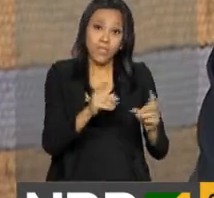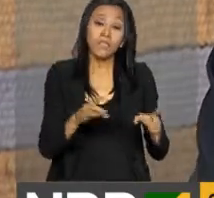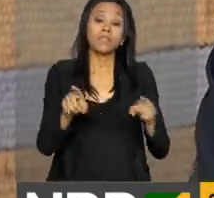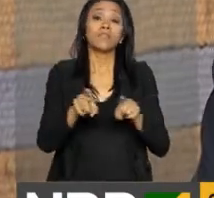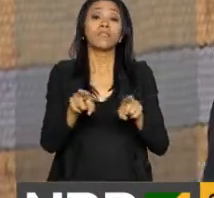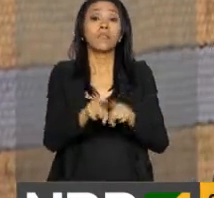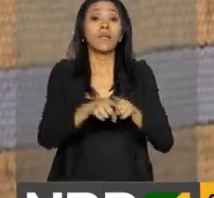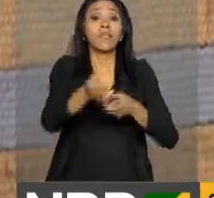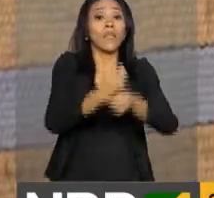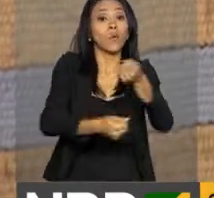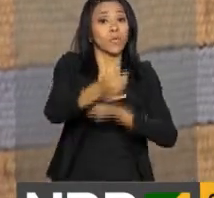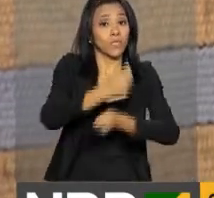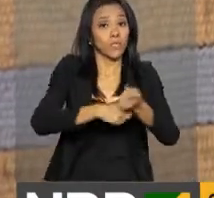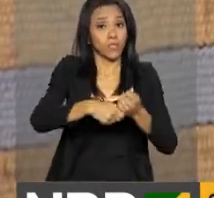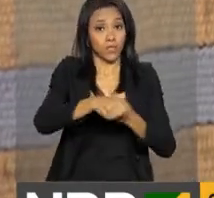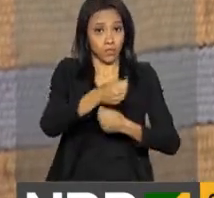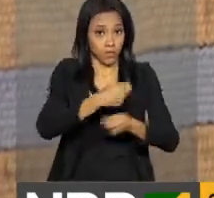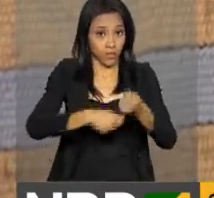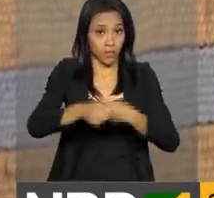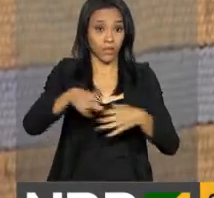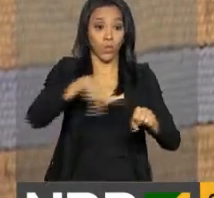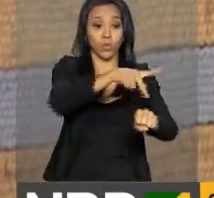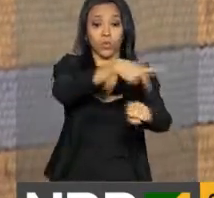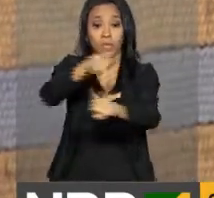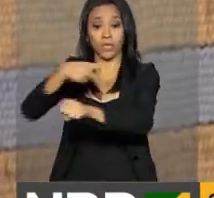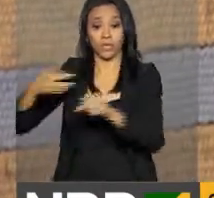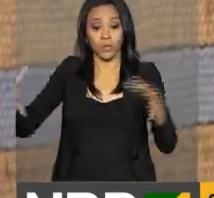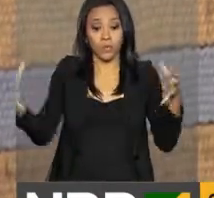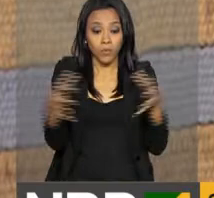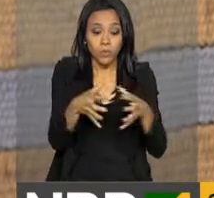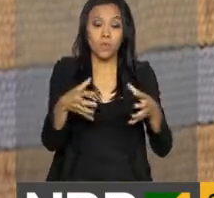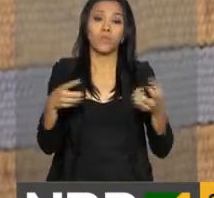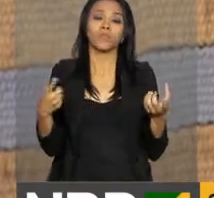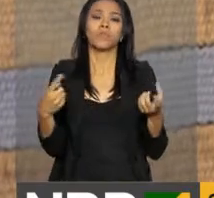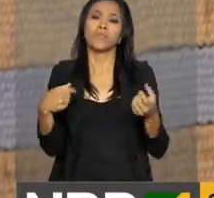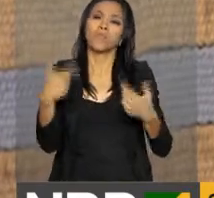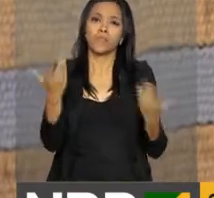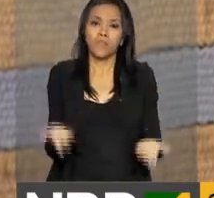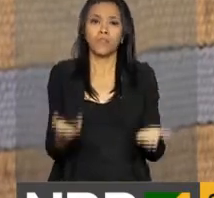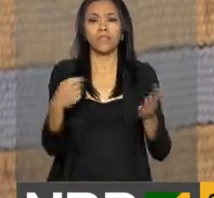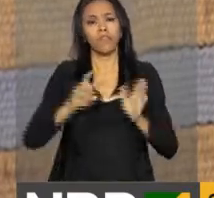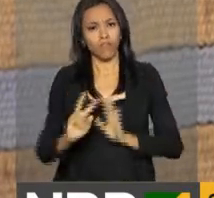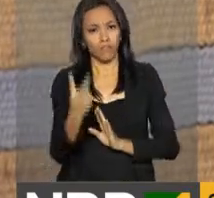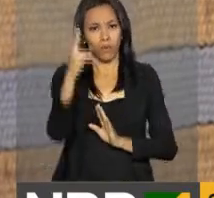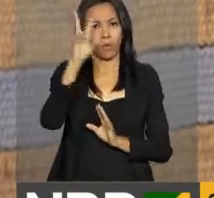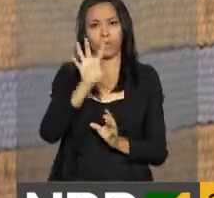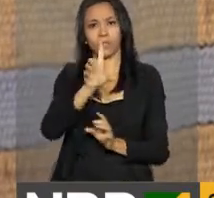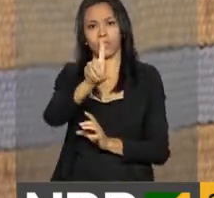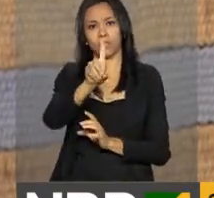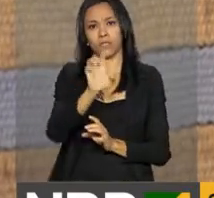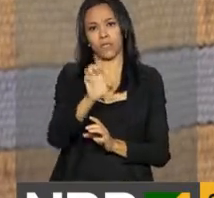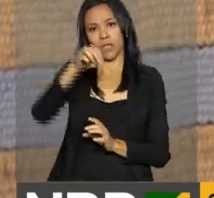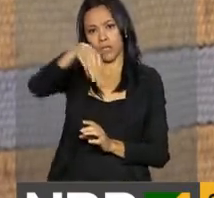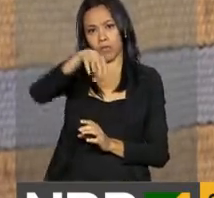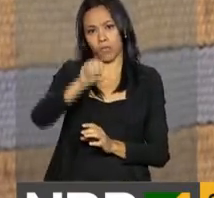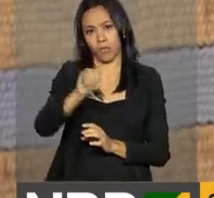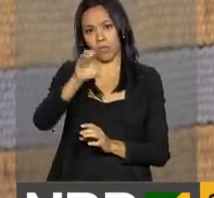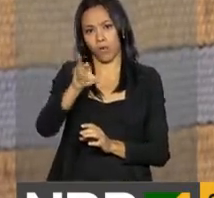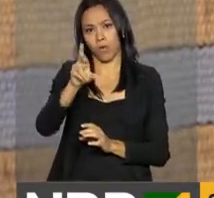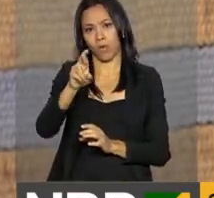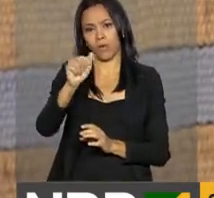externos e na defesa dos valores democráticos. E nessa tarefa, eu confesso que a presidência